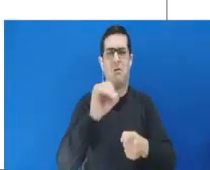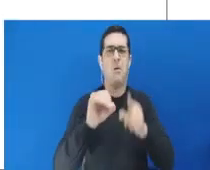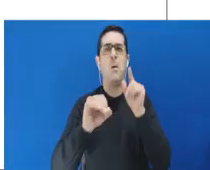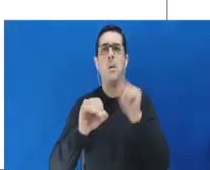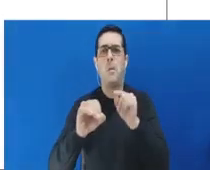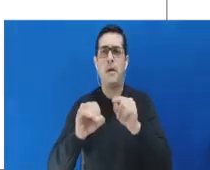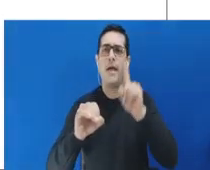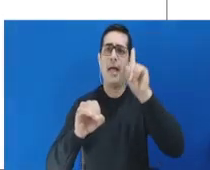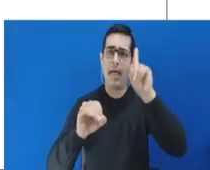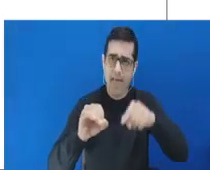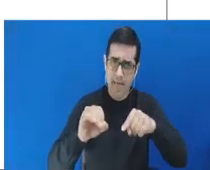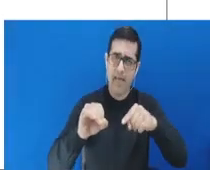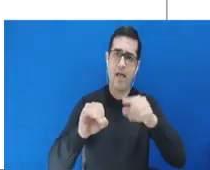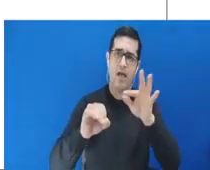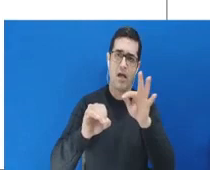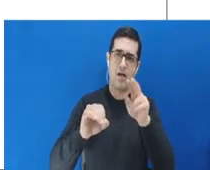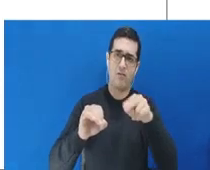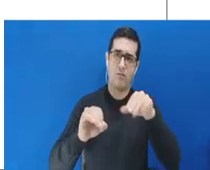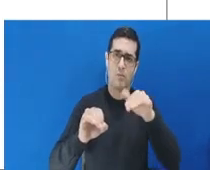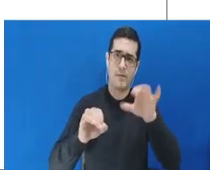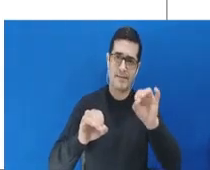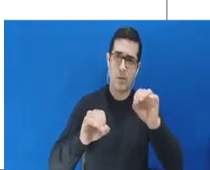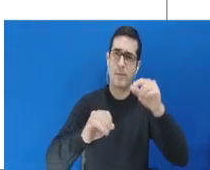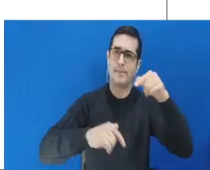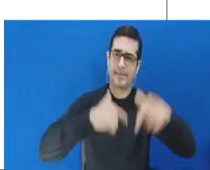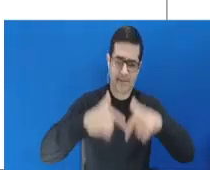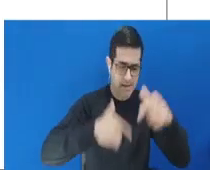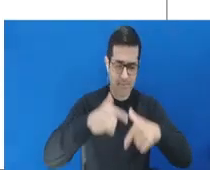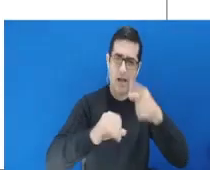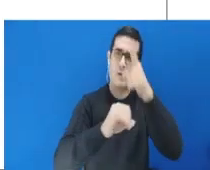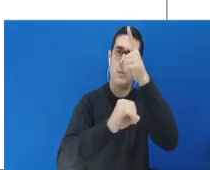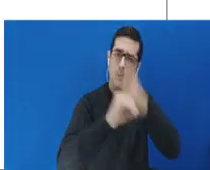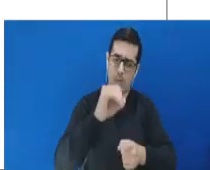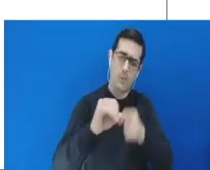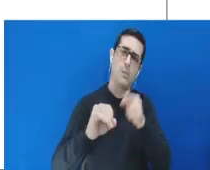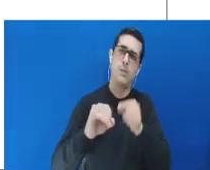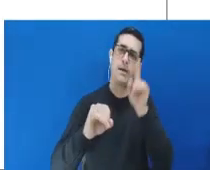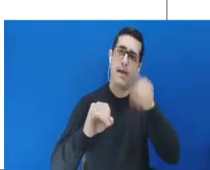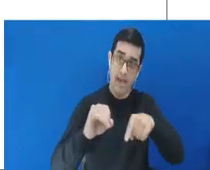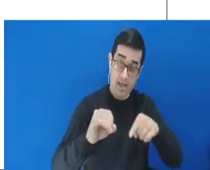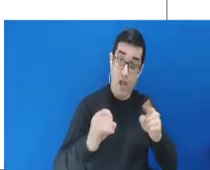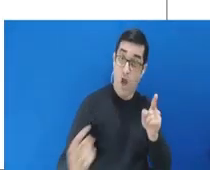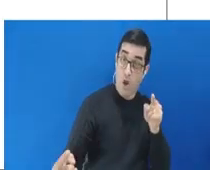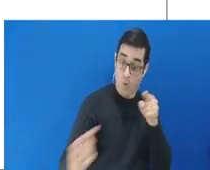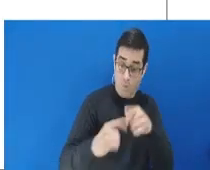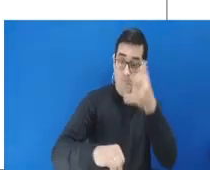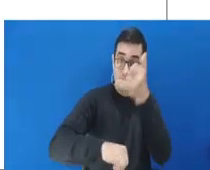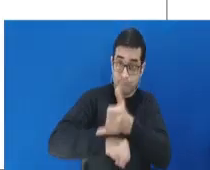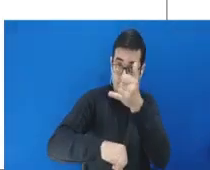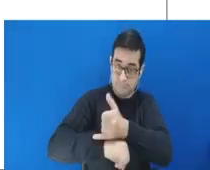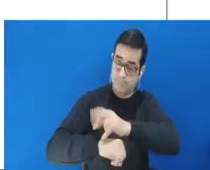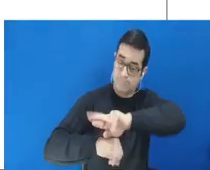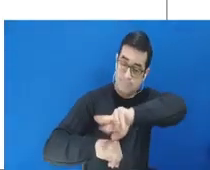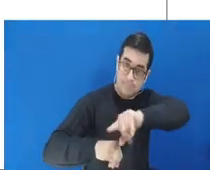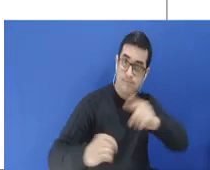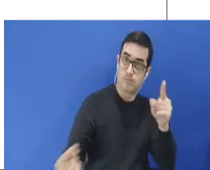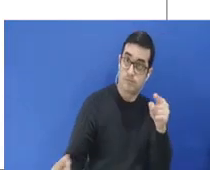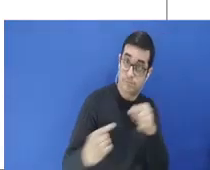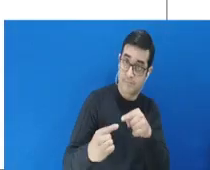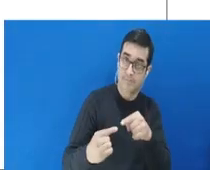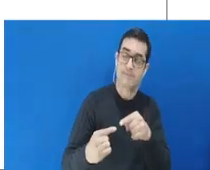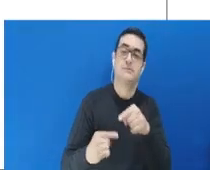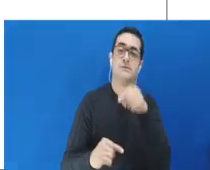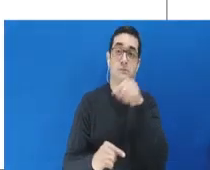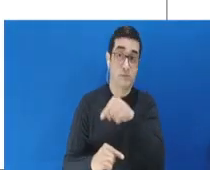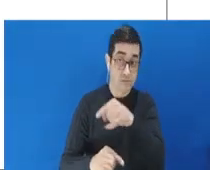função trabalho, ela está diretamente relacionada ao metal que está sendo utilizado. Então, dependendo do metal,